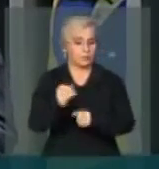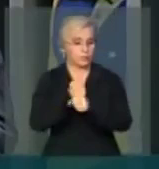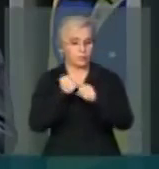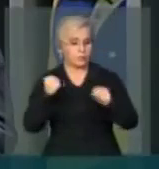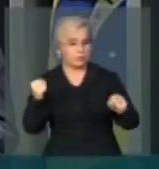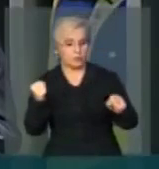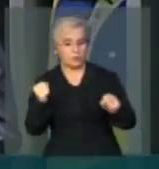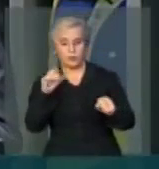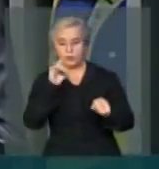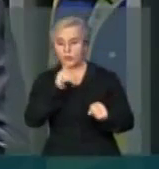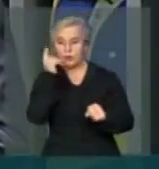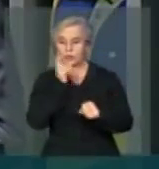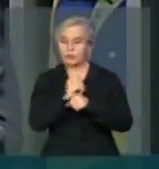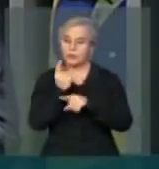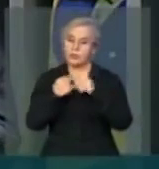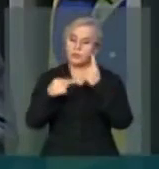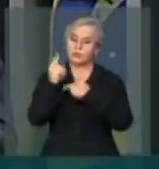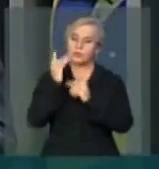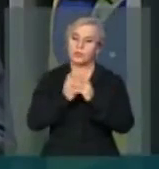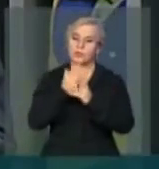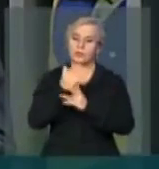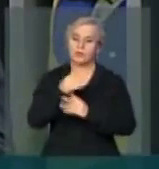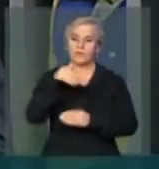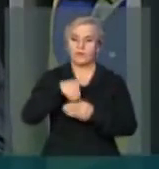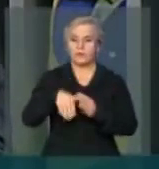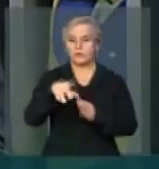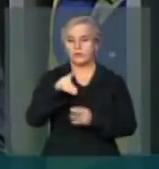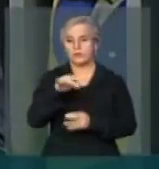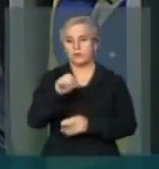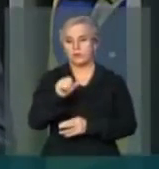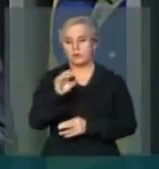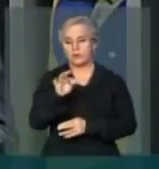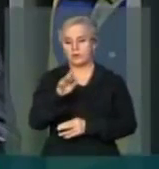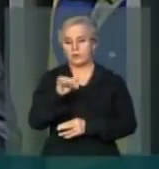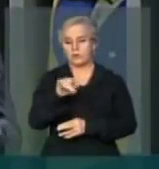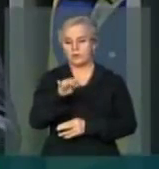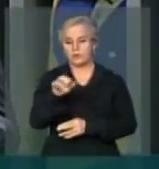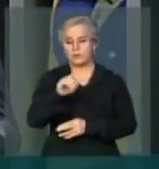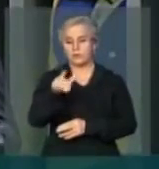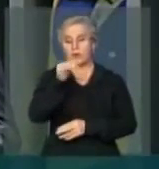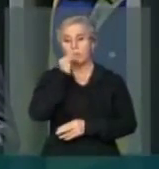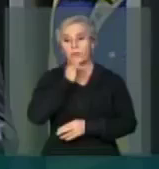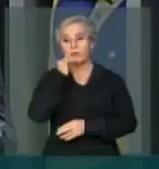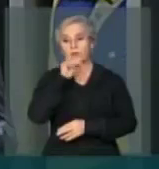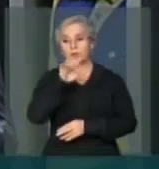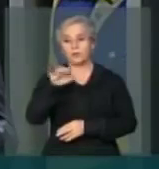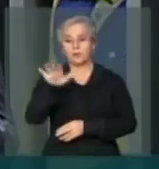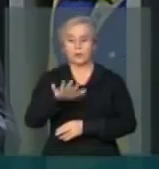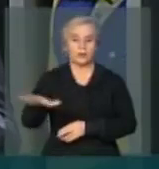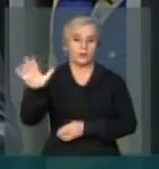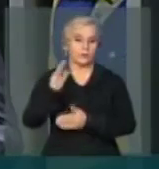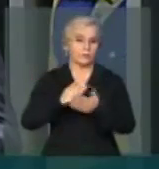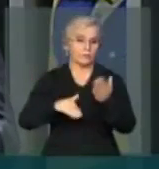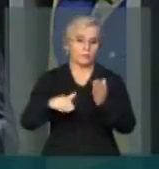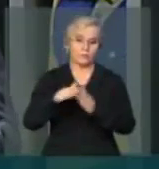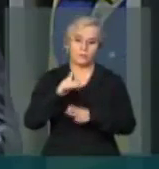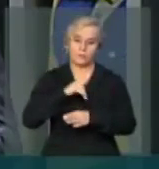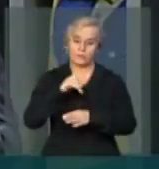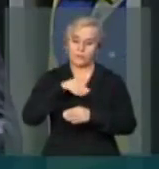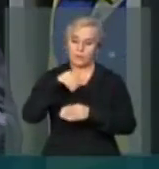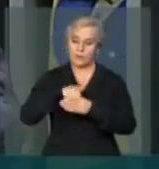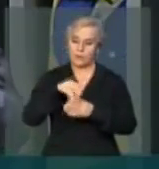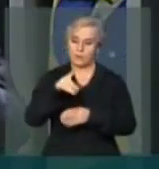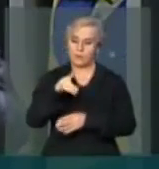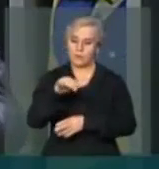distrital. Vejamos o caso dos países europeus. Todos eles têm voto distrital puro ou